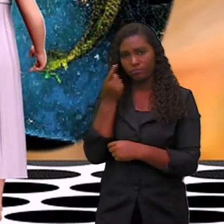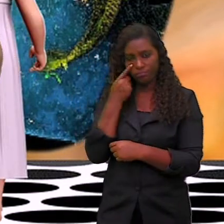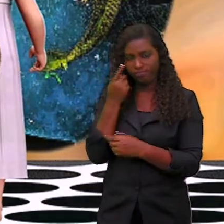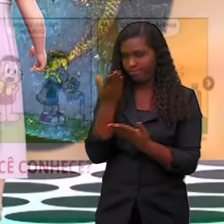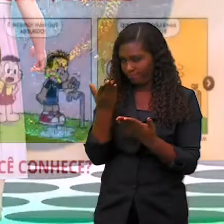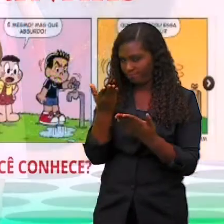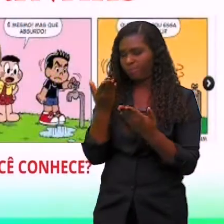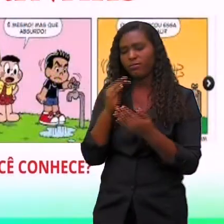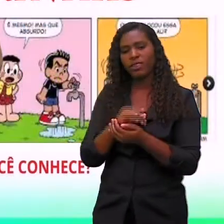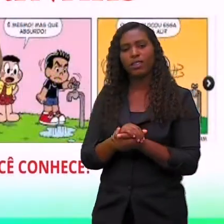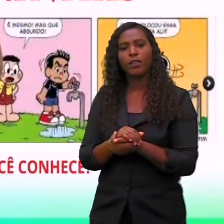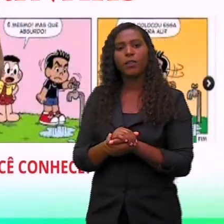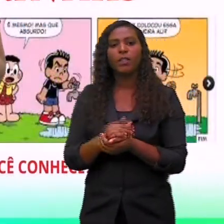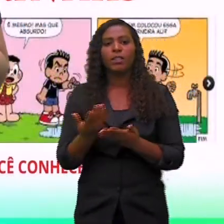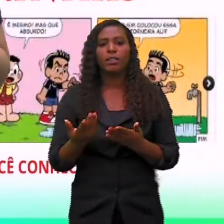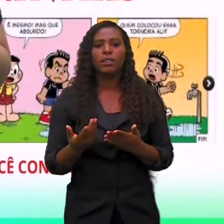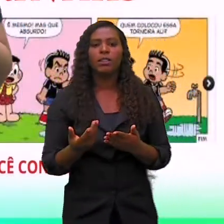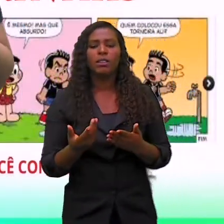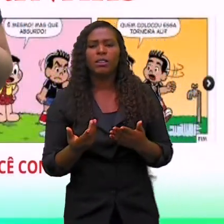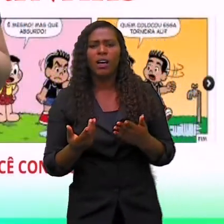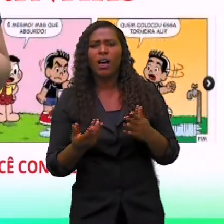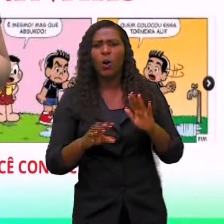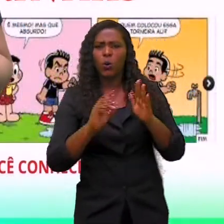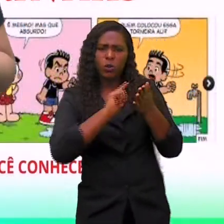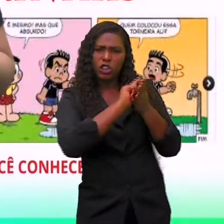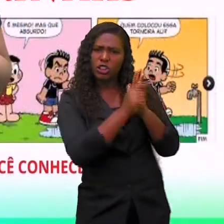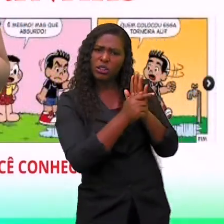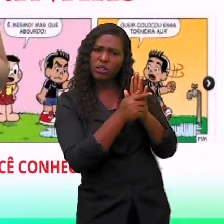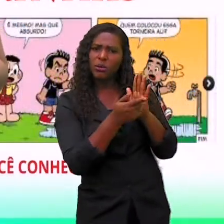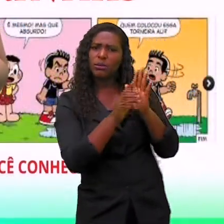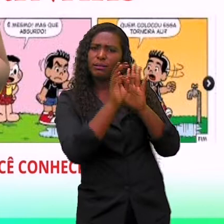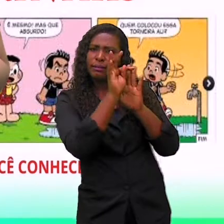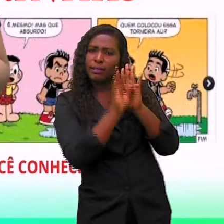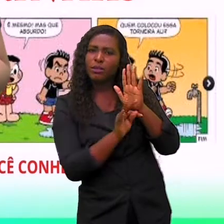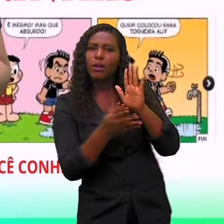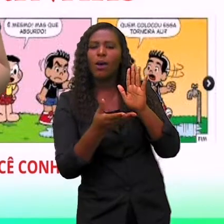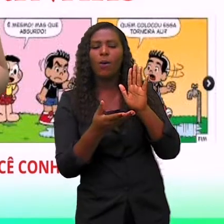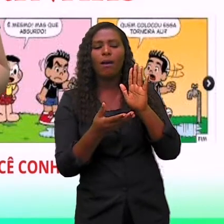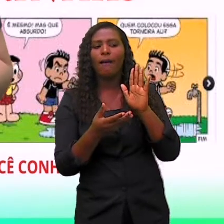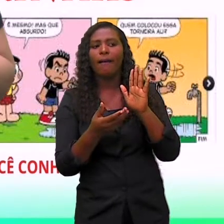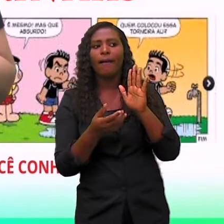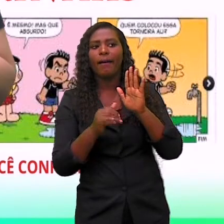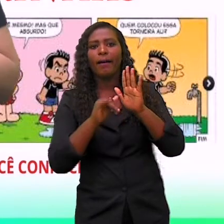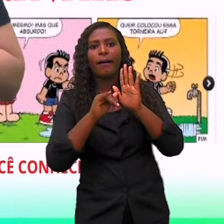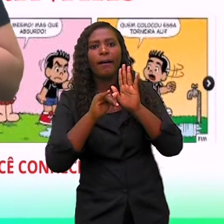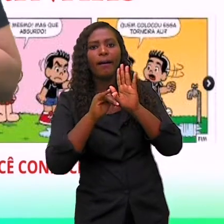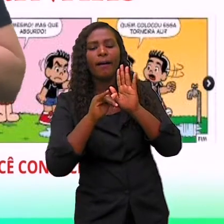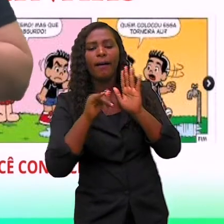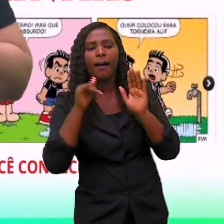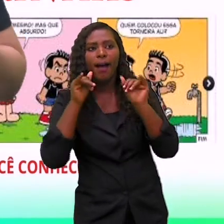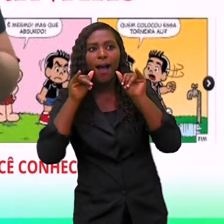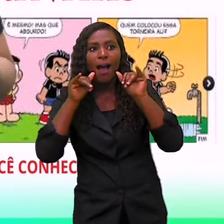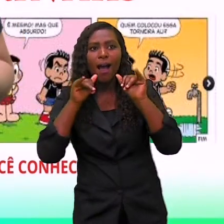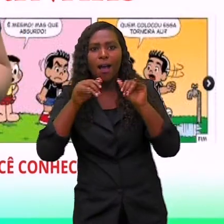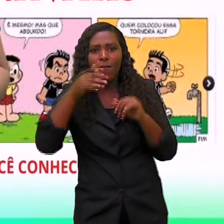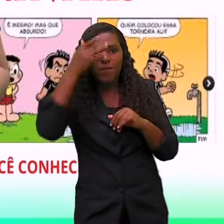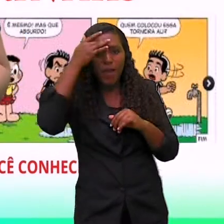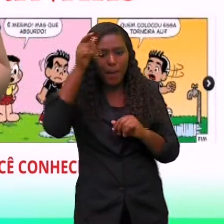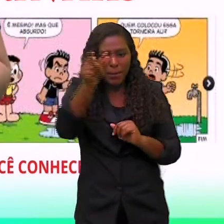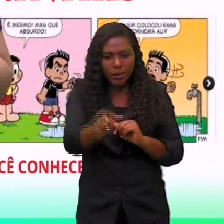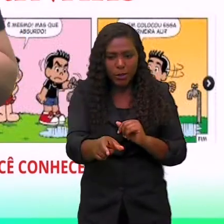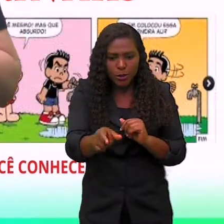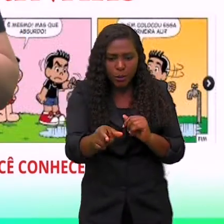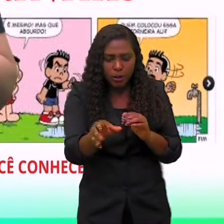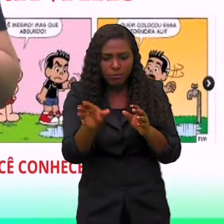a intenção é transmitir o quê? A mensagem ao interlocutor, de uma forma o quê?